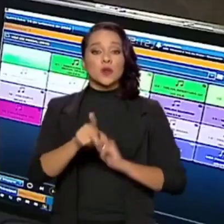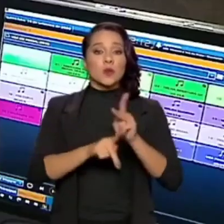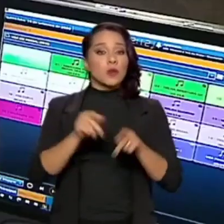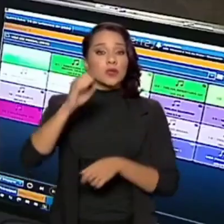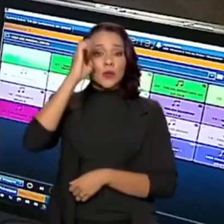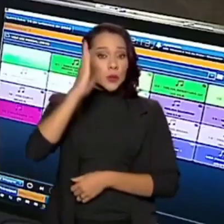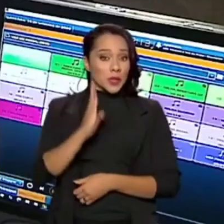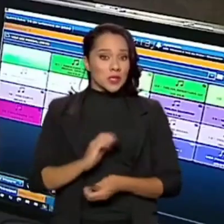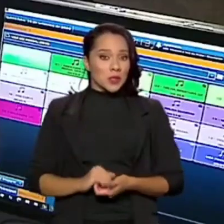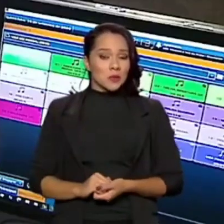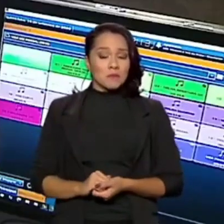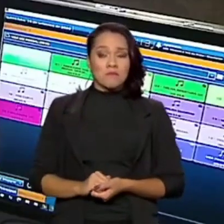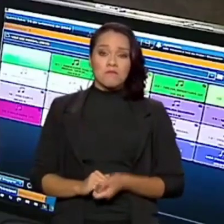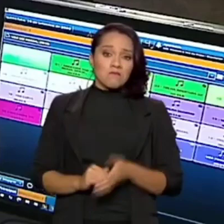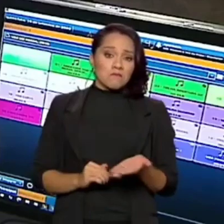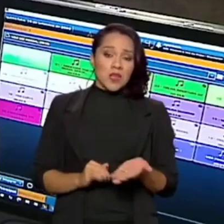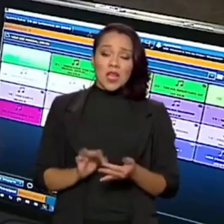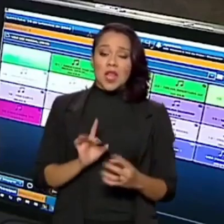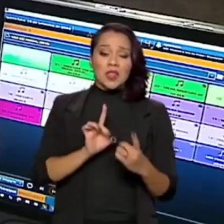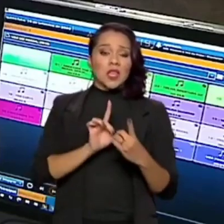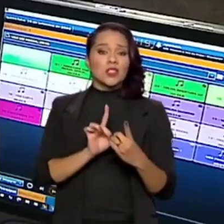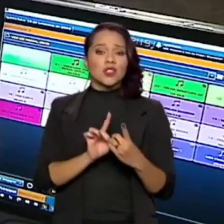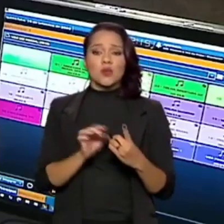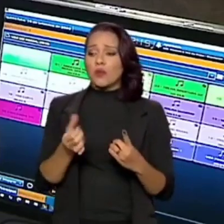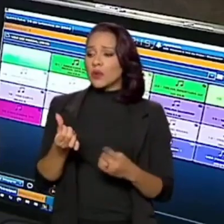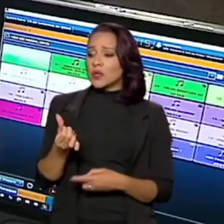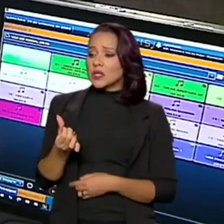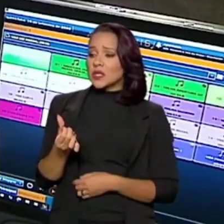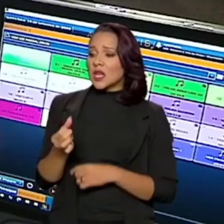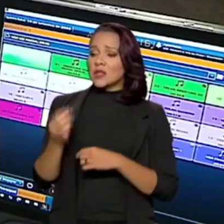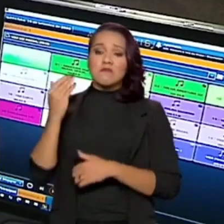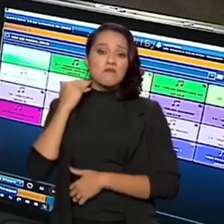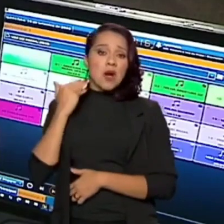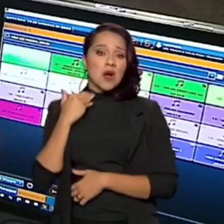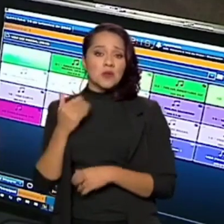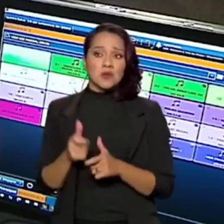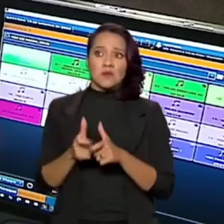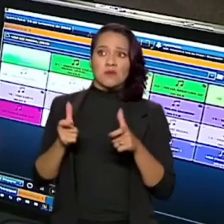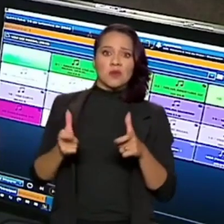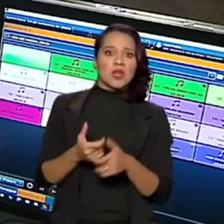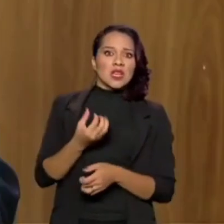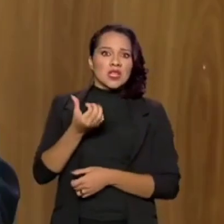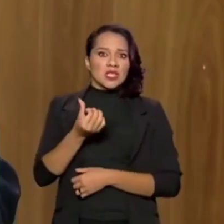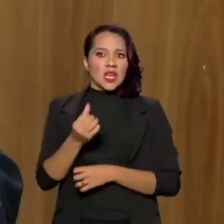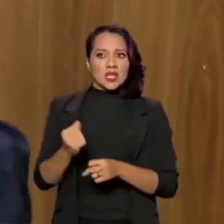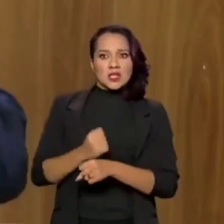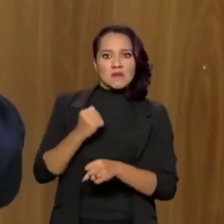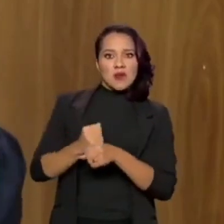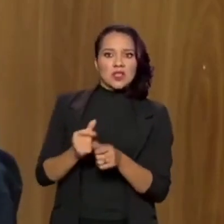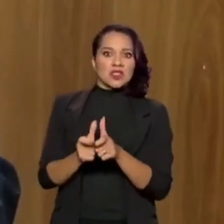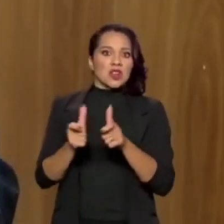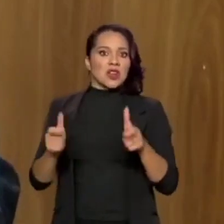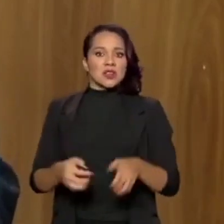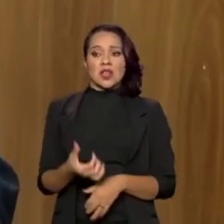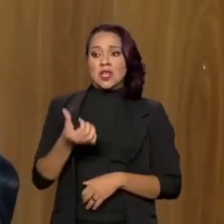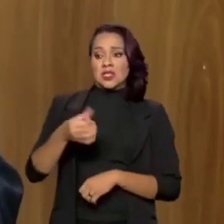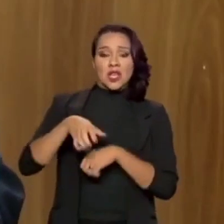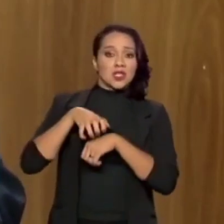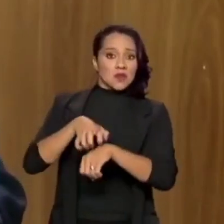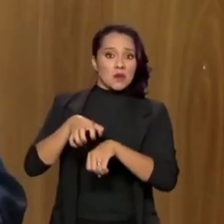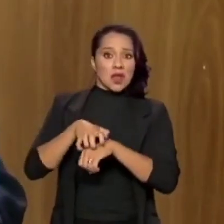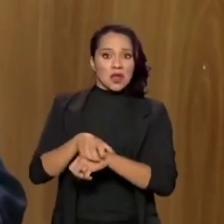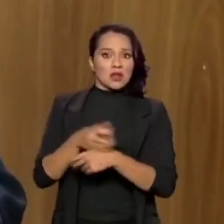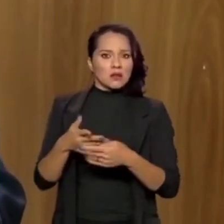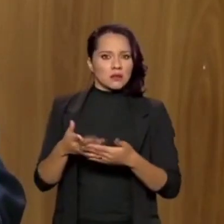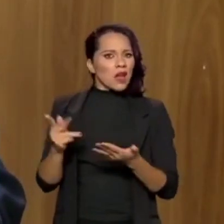brasileirinhos, na verdade atendidos por 6 grandes bancos, 6 grandes empreiteiras, 6 grandes transportadoras. Está